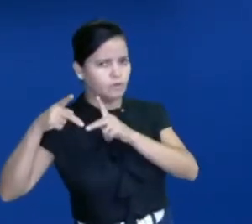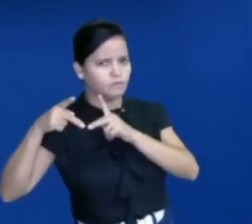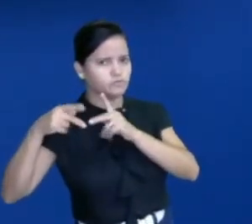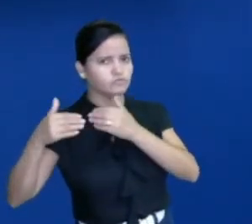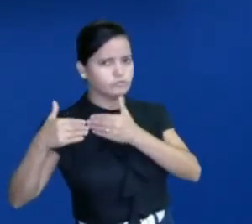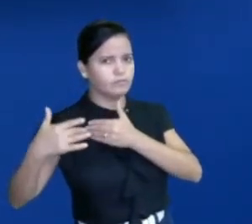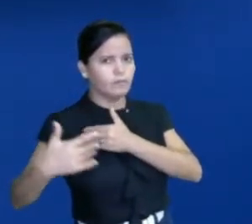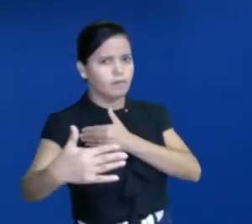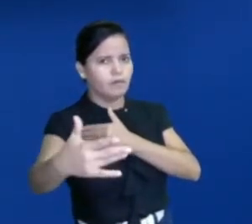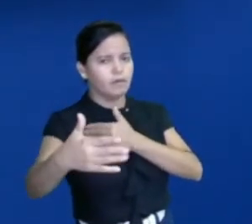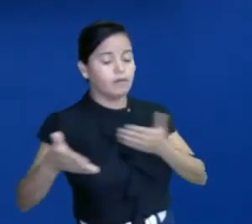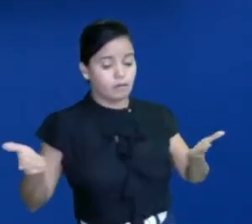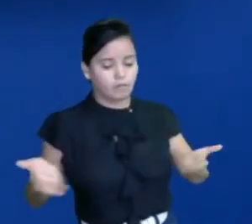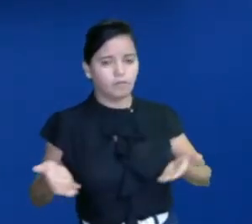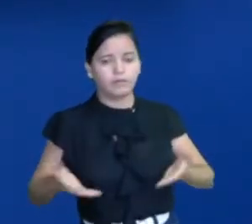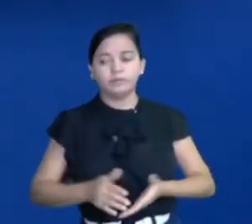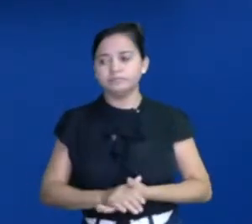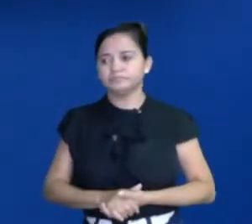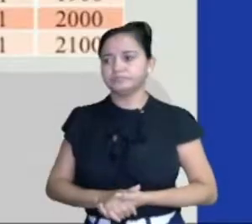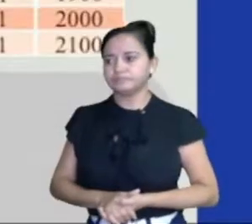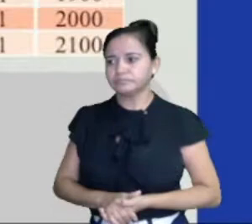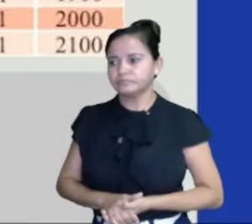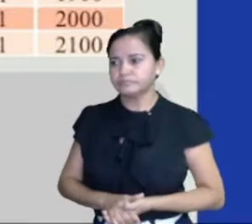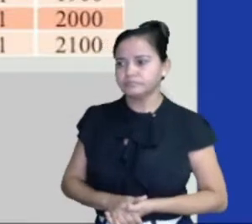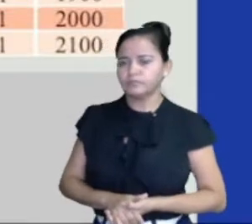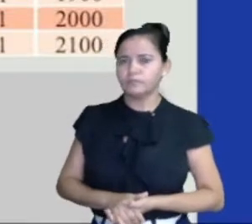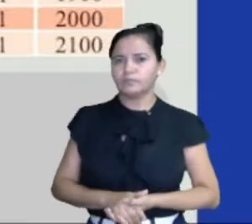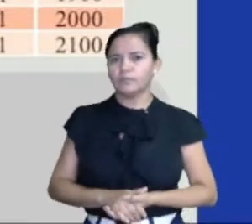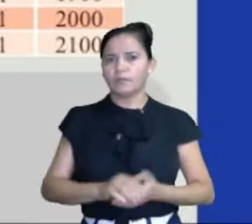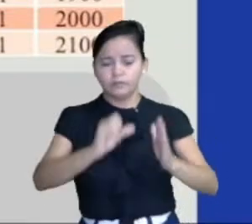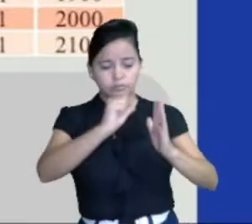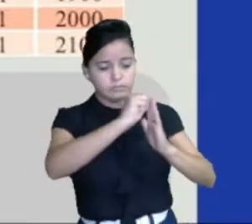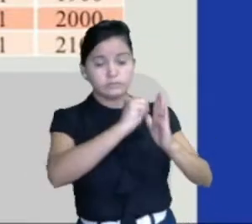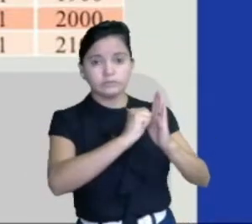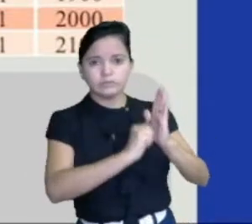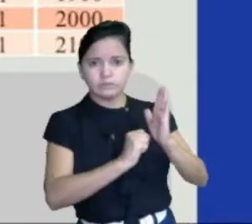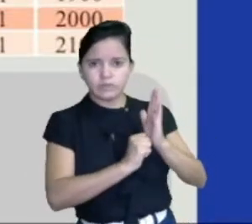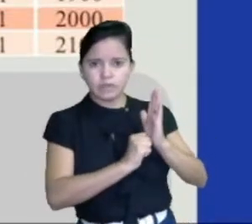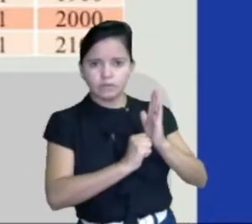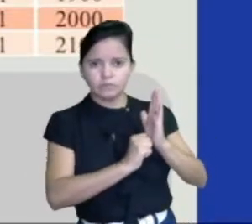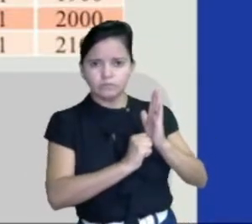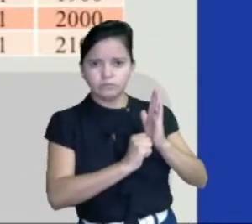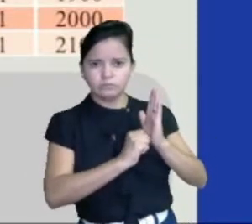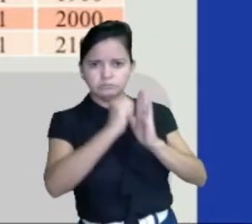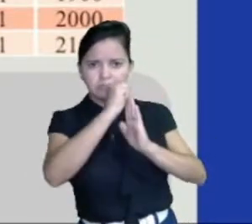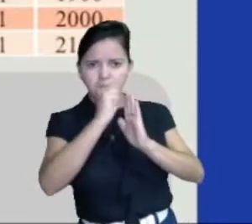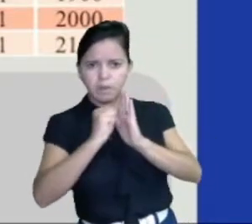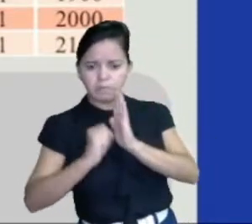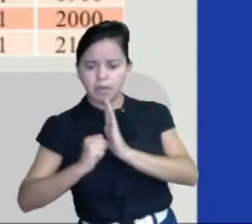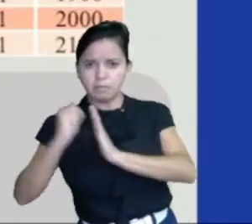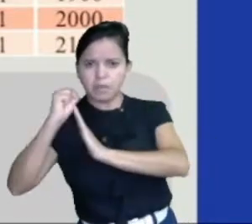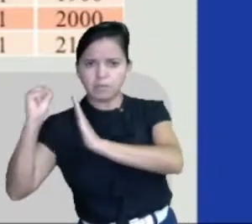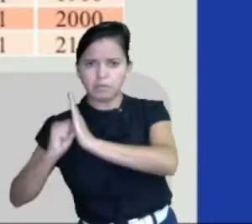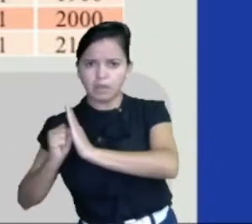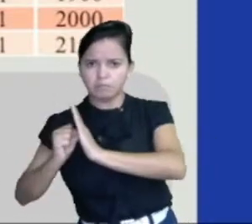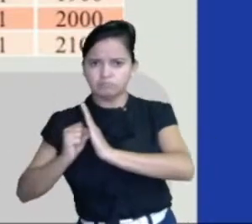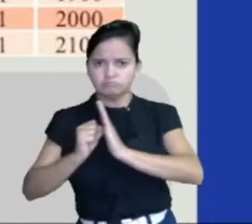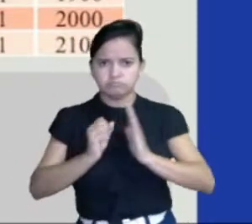de agora. Vejam só, a divisão dos séculos, quando nos referimos, por